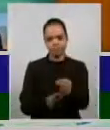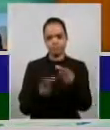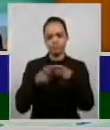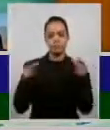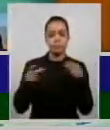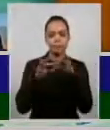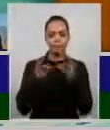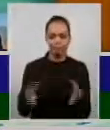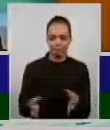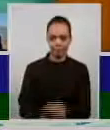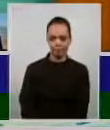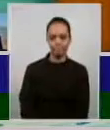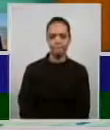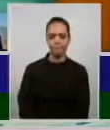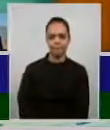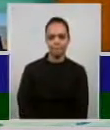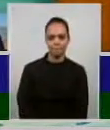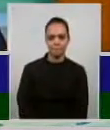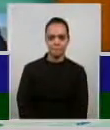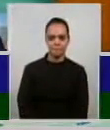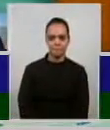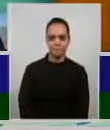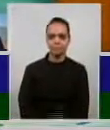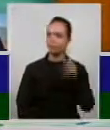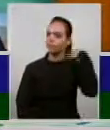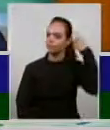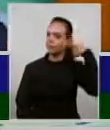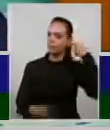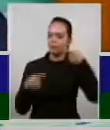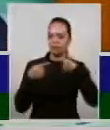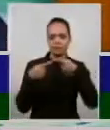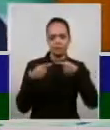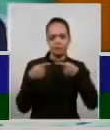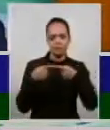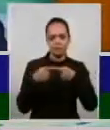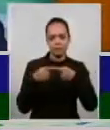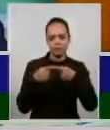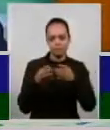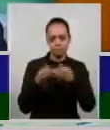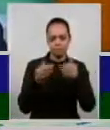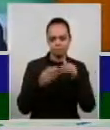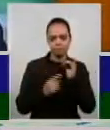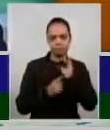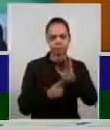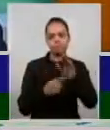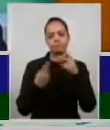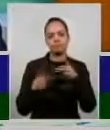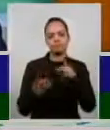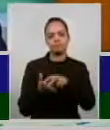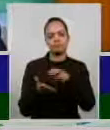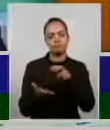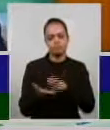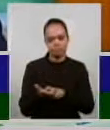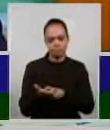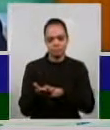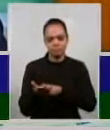simbólica. Maioria simples. Os vereadores que concordam com os requerimentos apresentados nesta